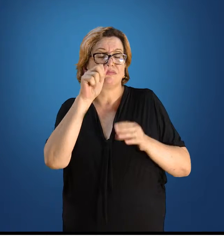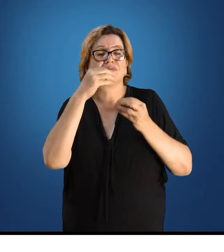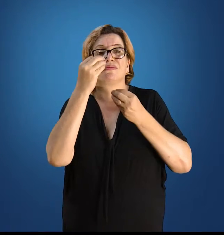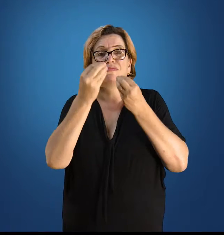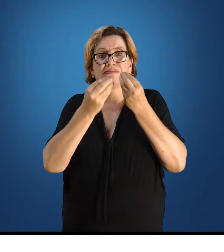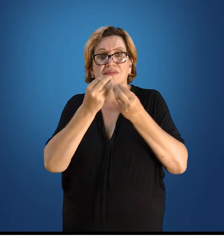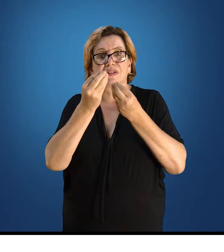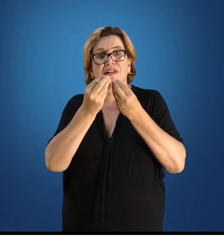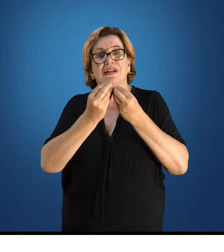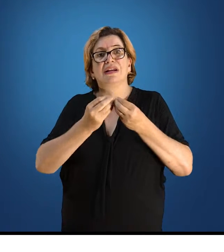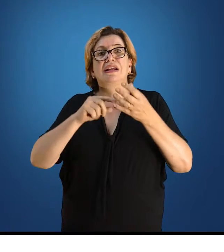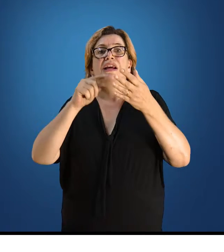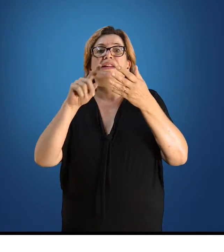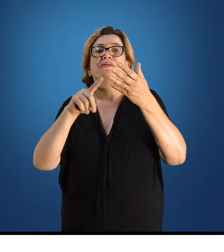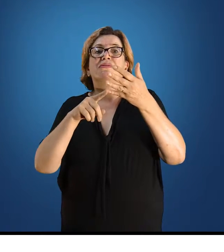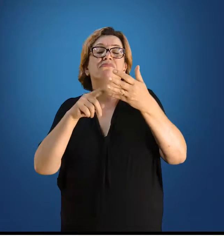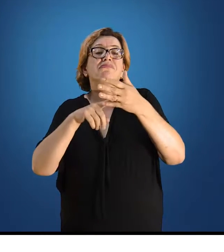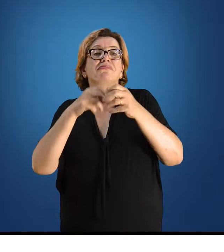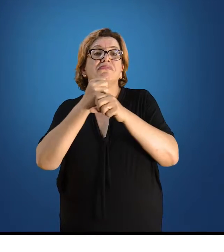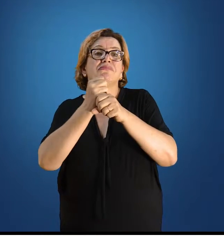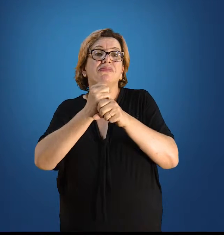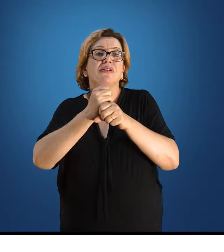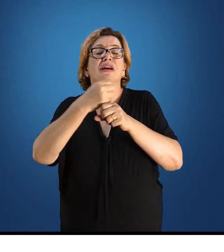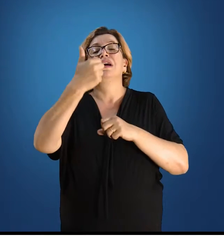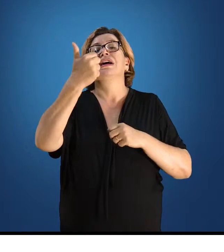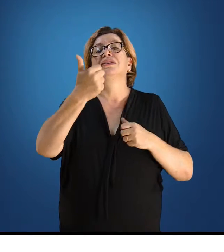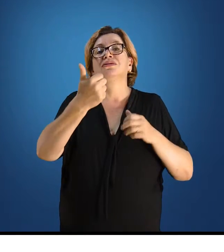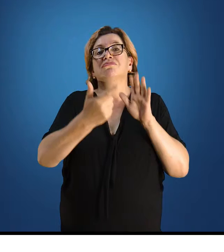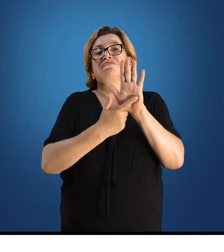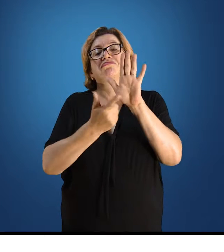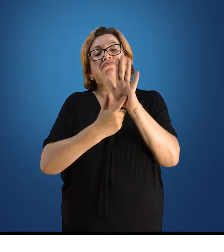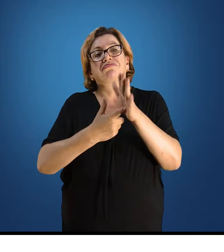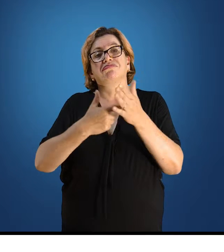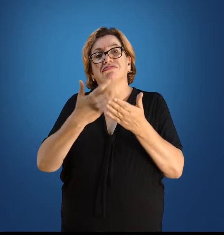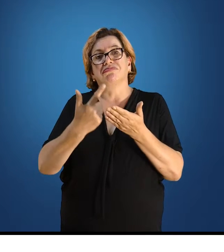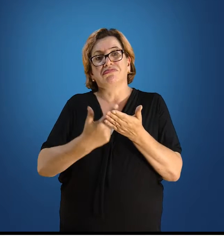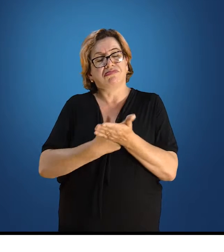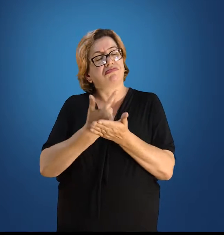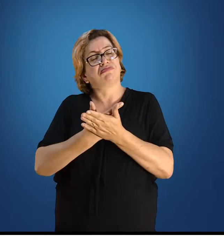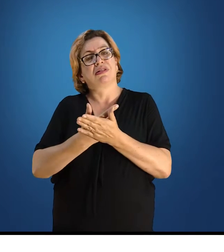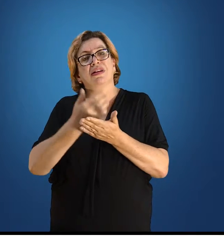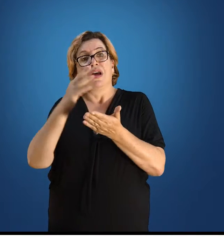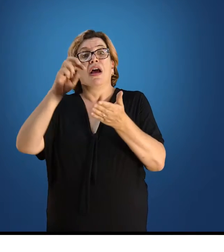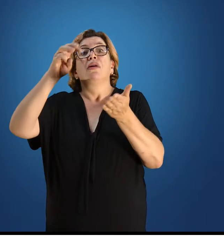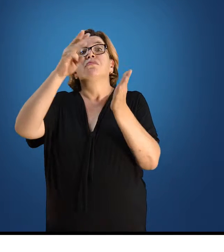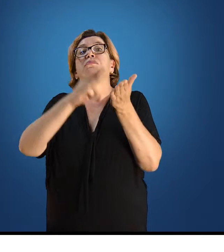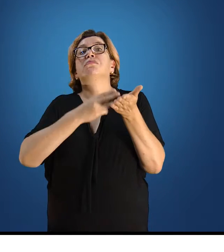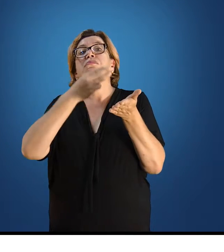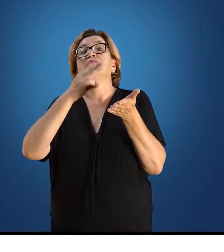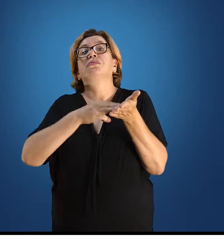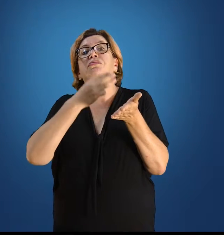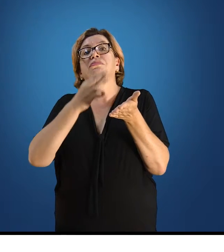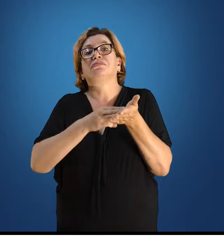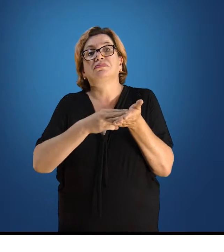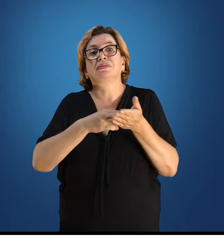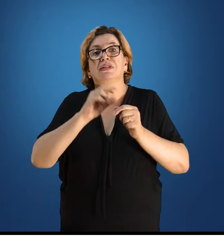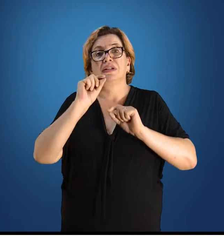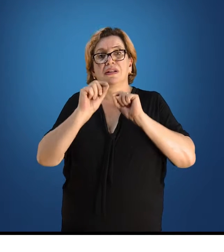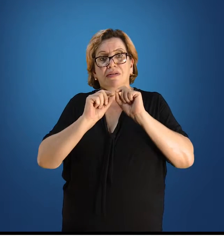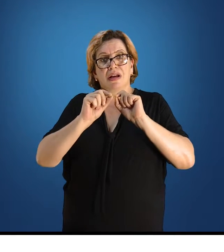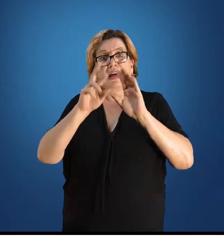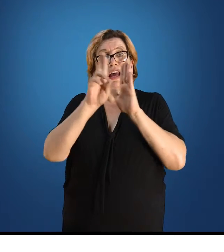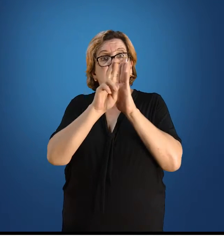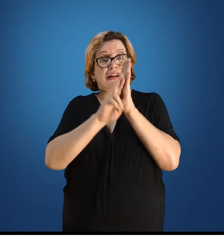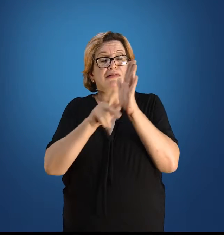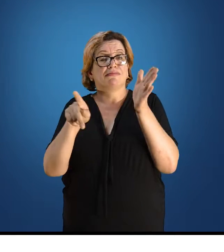esse livro. E 1988 é o ano em que ele foi publicado, né, essa monografia. Então, essas são as normas para se citar uma monografia, né,